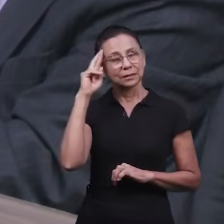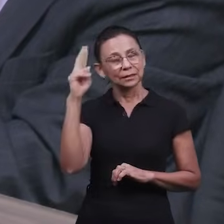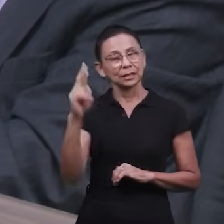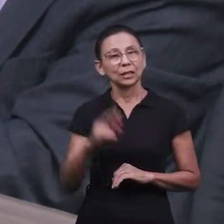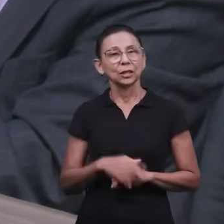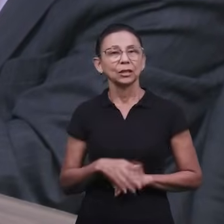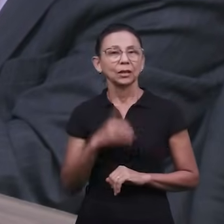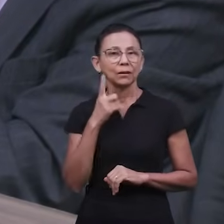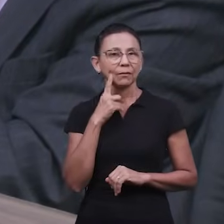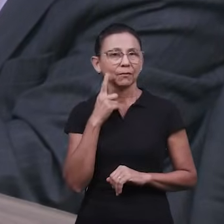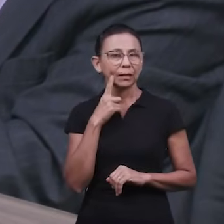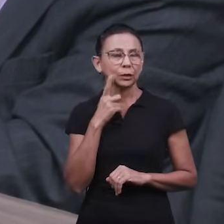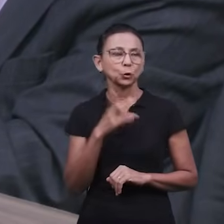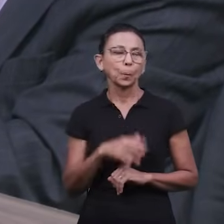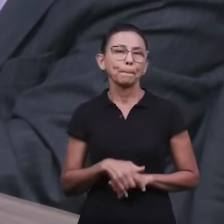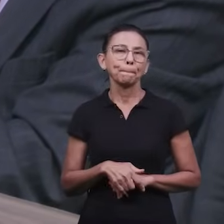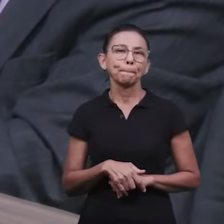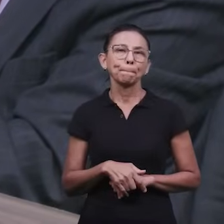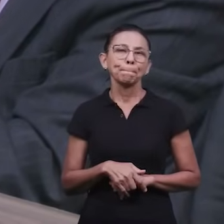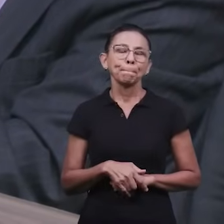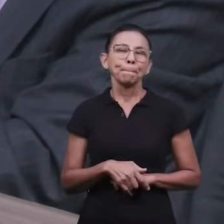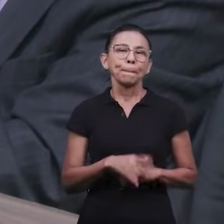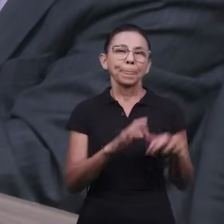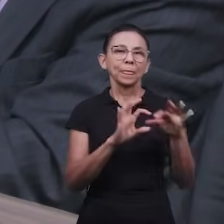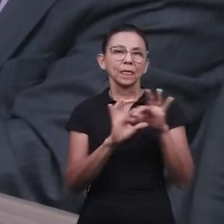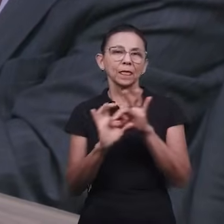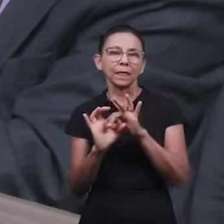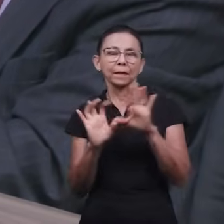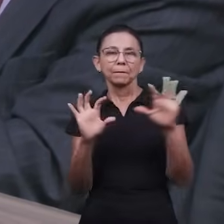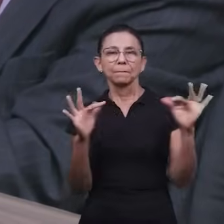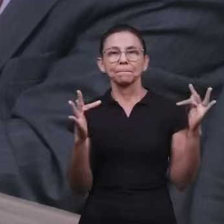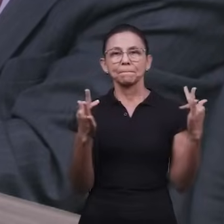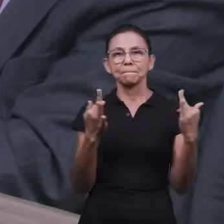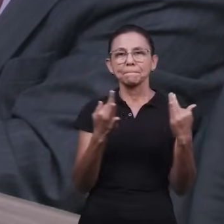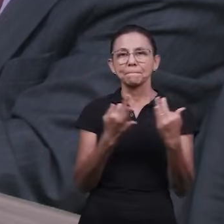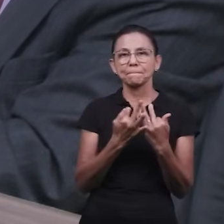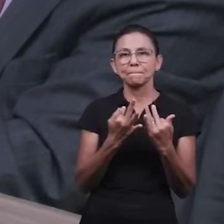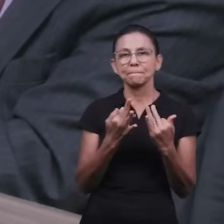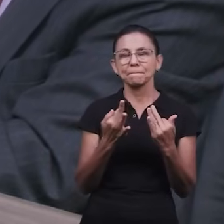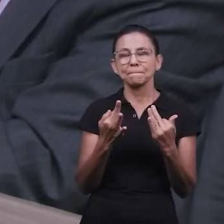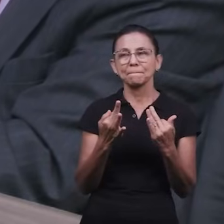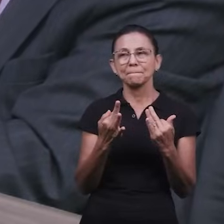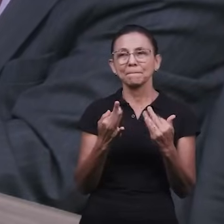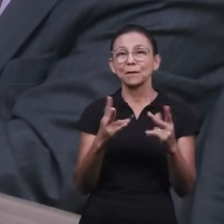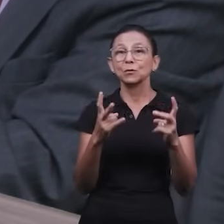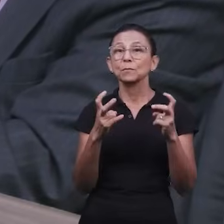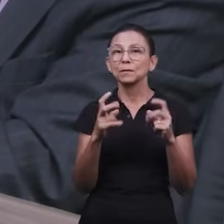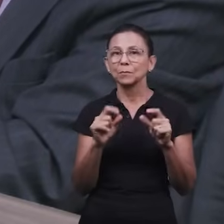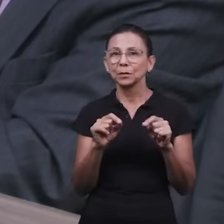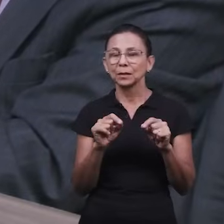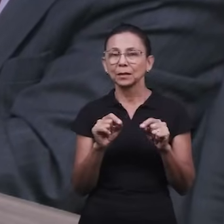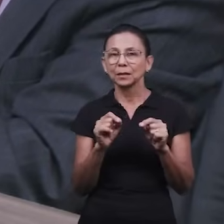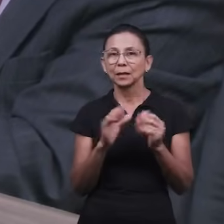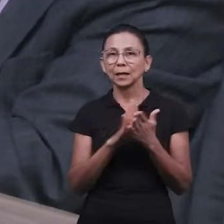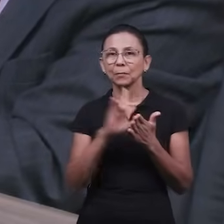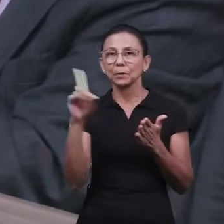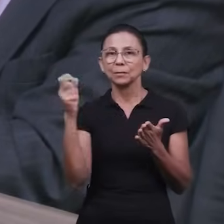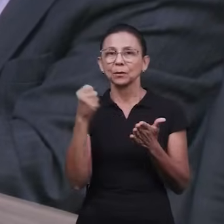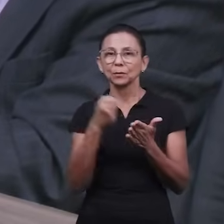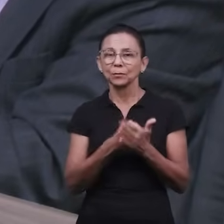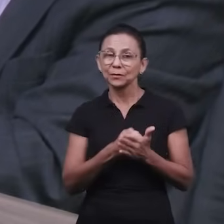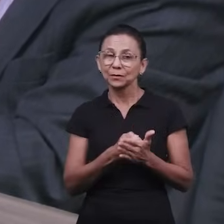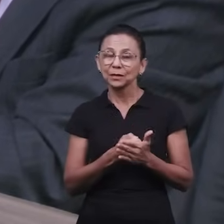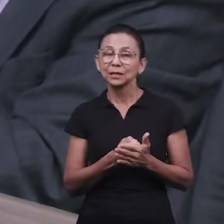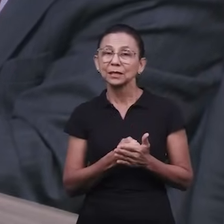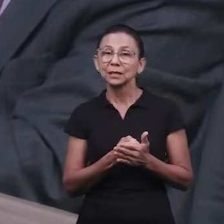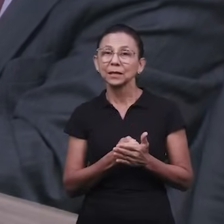da família, né? Como que nós observamos a palavra de Deus se cumprindo, né? Em ti serão benditas, né?